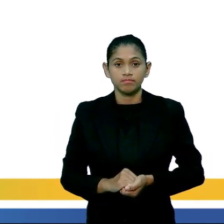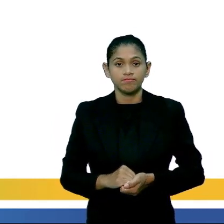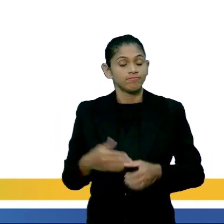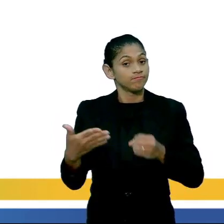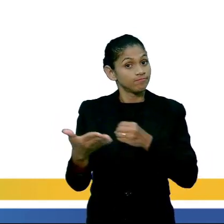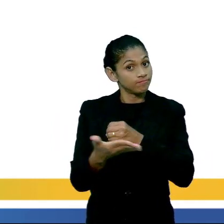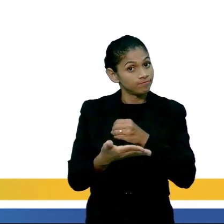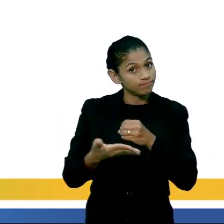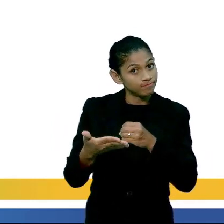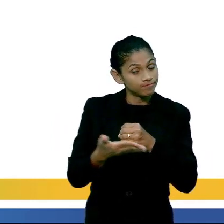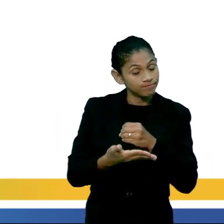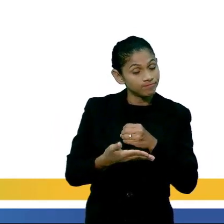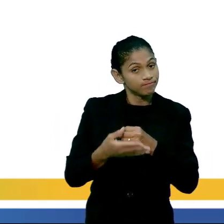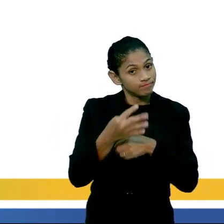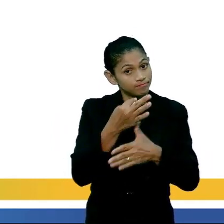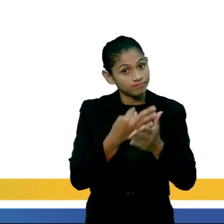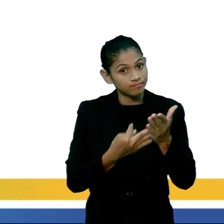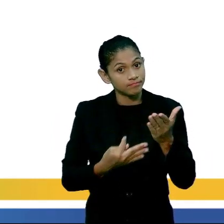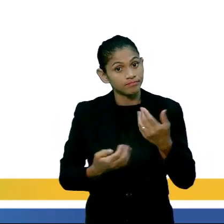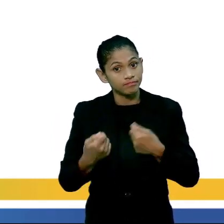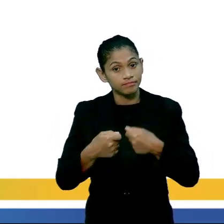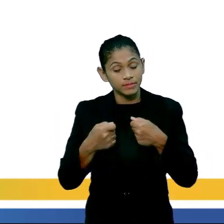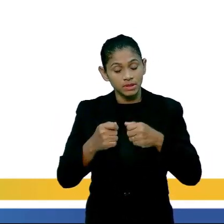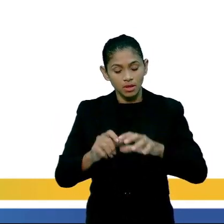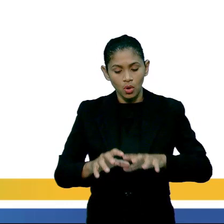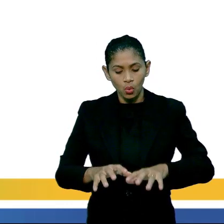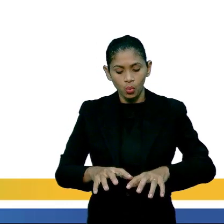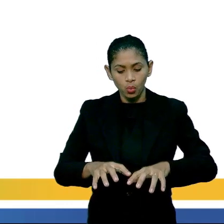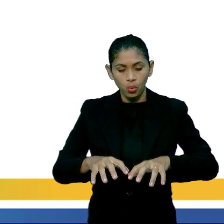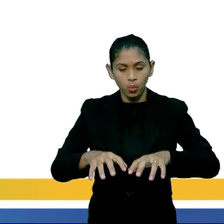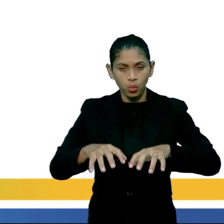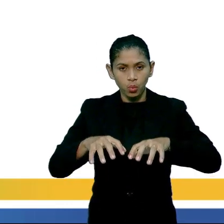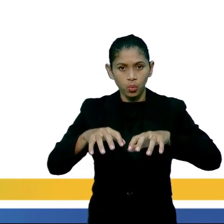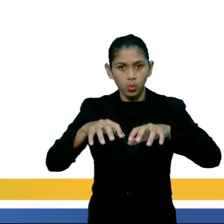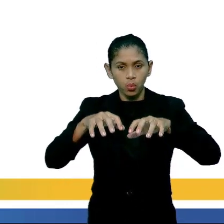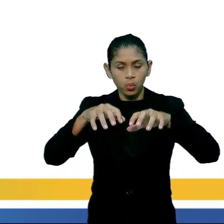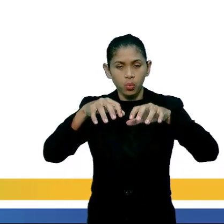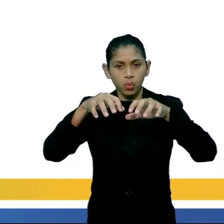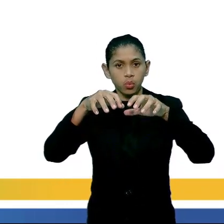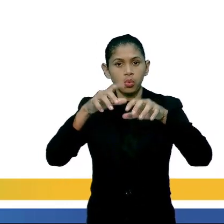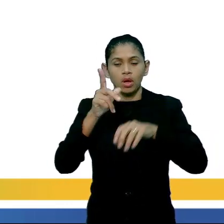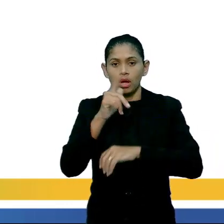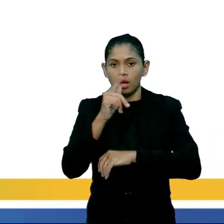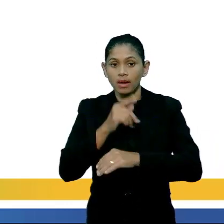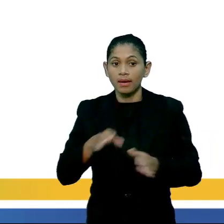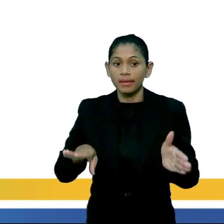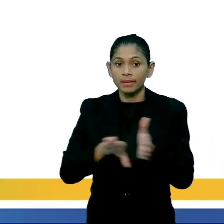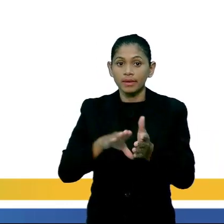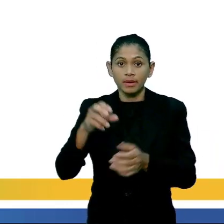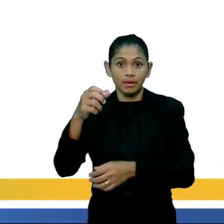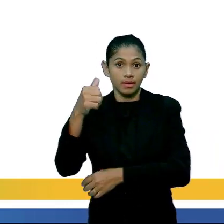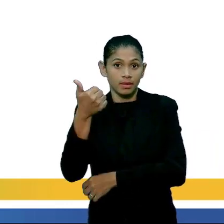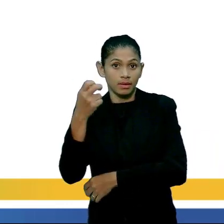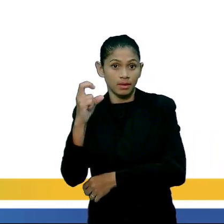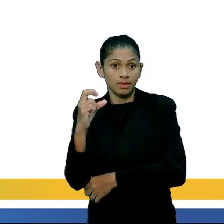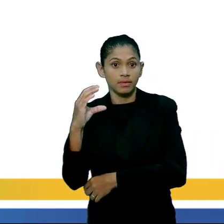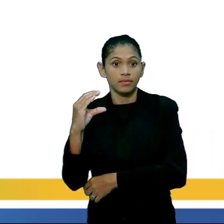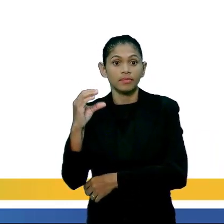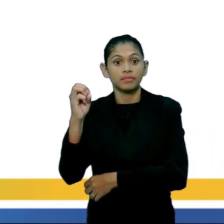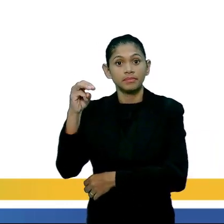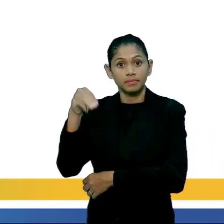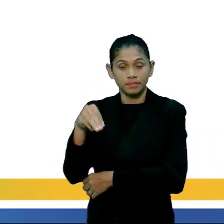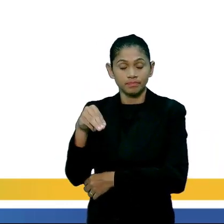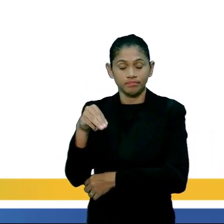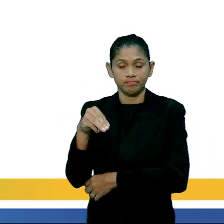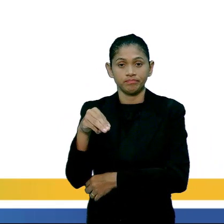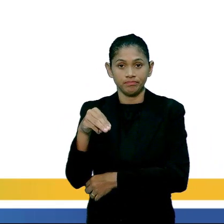Segundo o enunciado, devemos acrescentar um volume que faça o nível subir até 15 centímetros. Então, o volume acrescentado